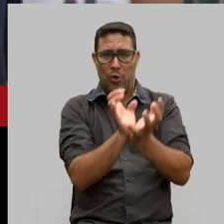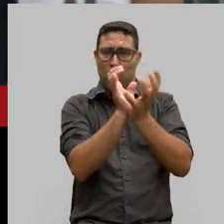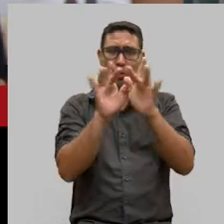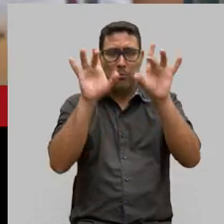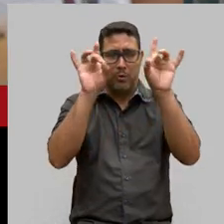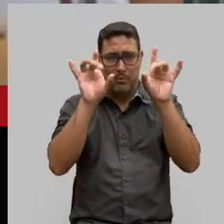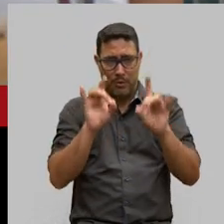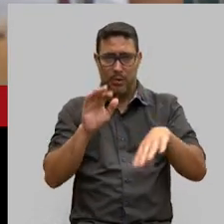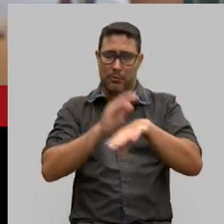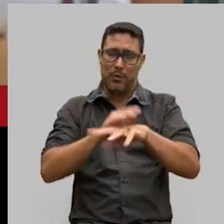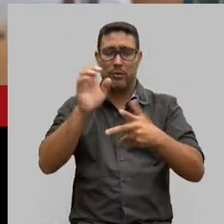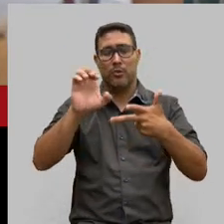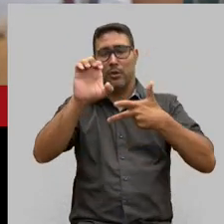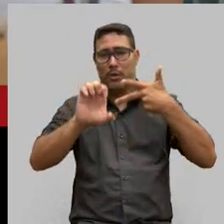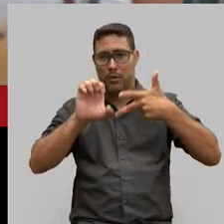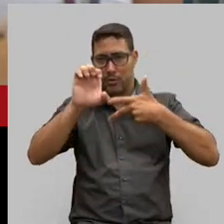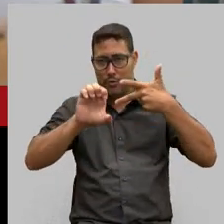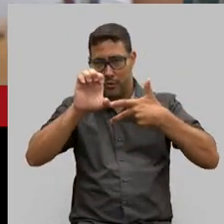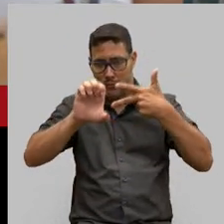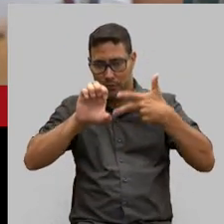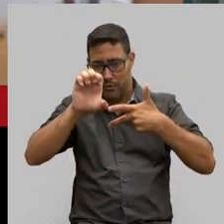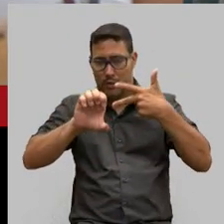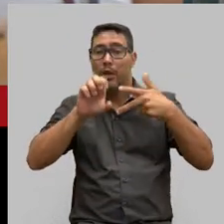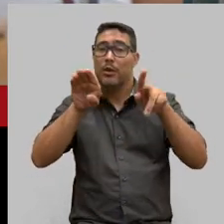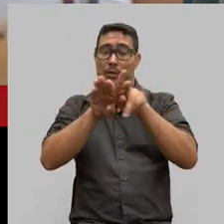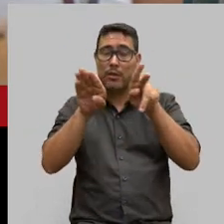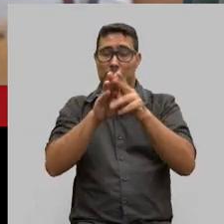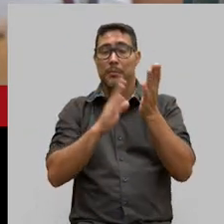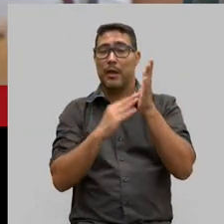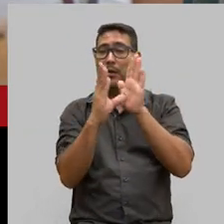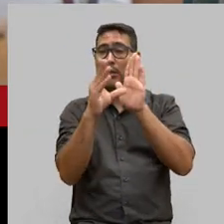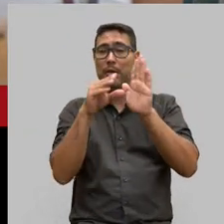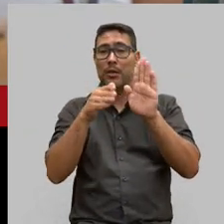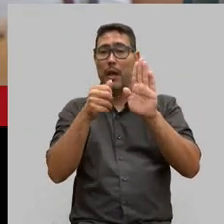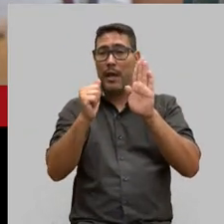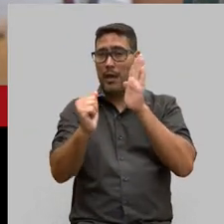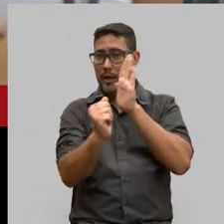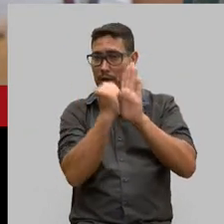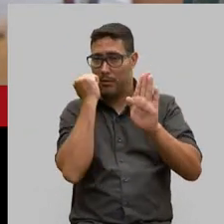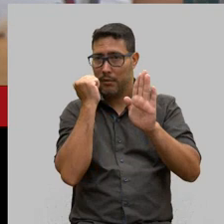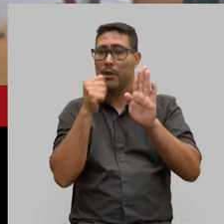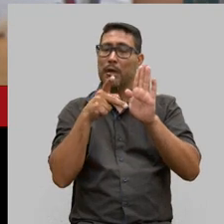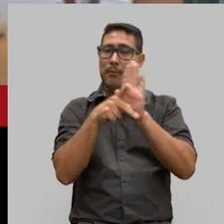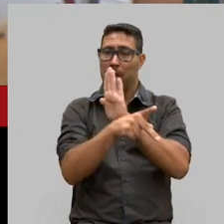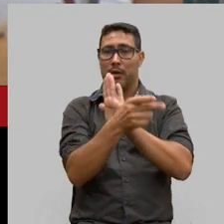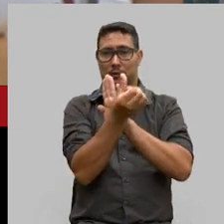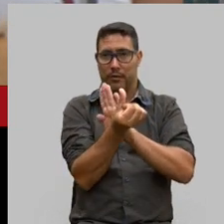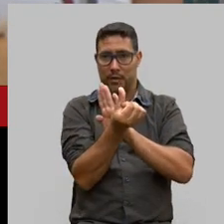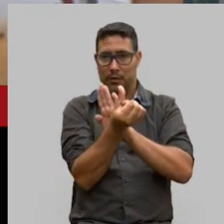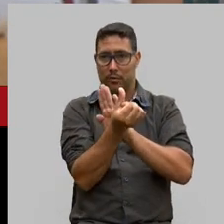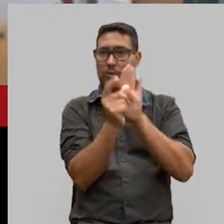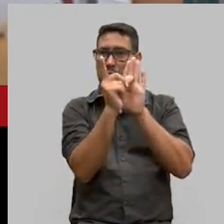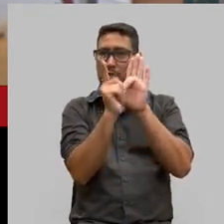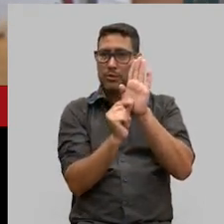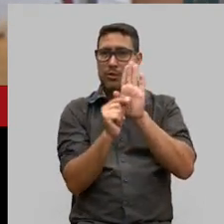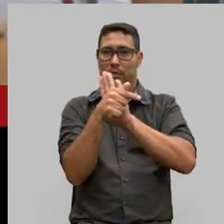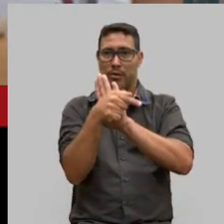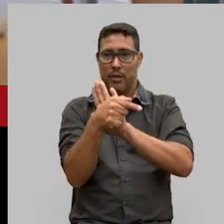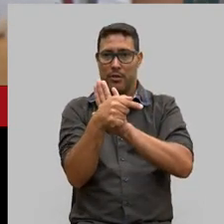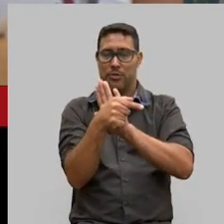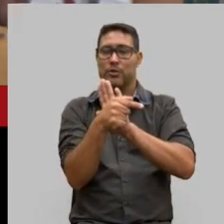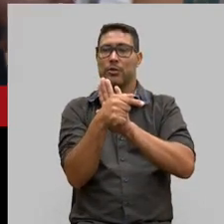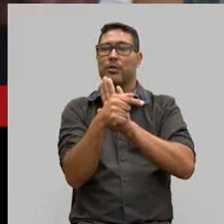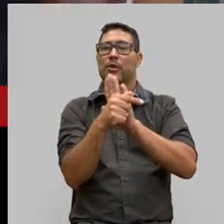executivo além de suprimir o parágrafo do artigo 6 e o artigo 7º do artigo e e o artigo